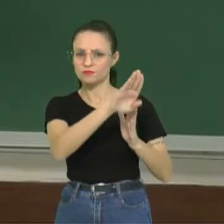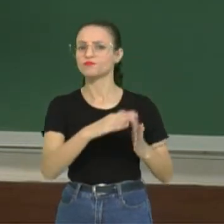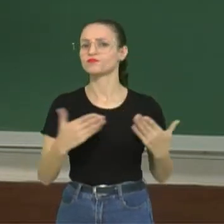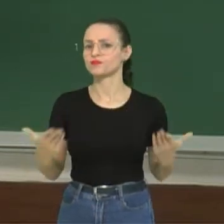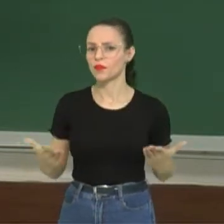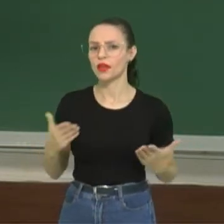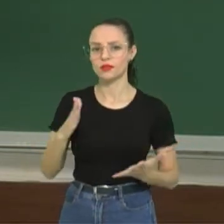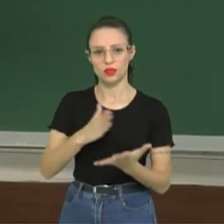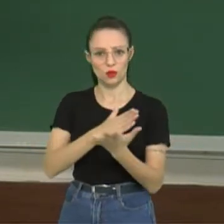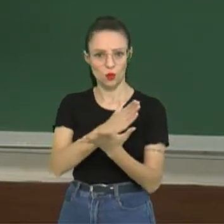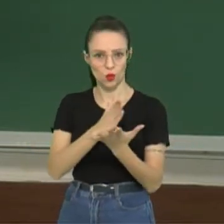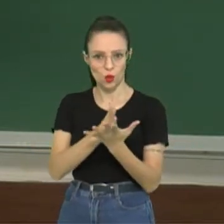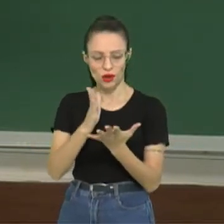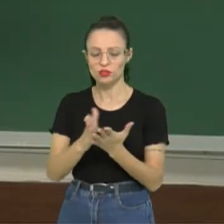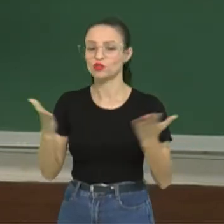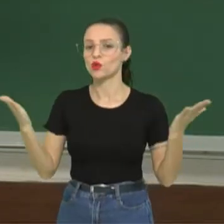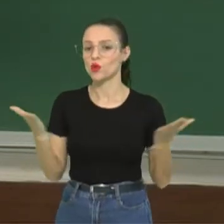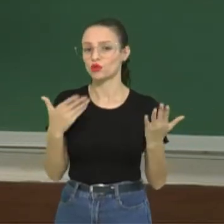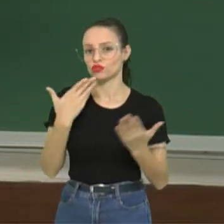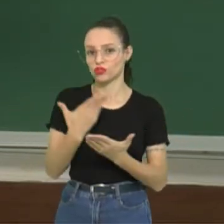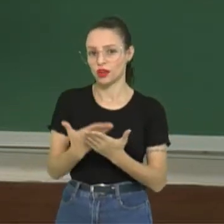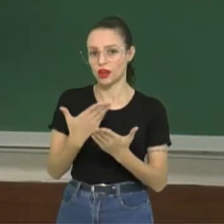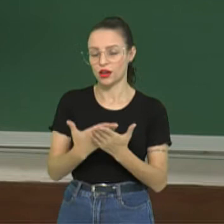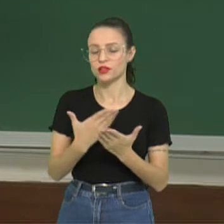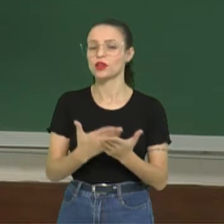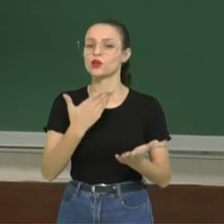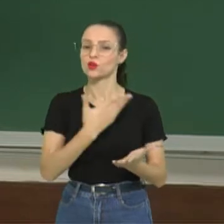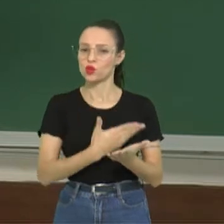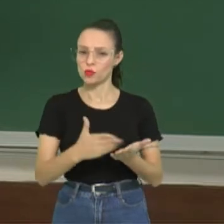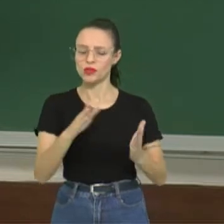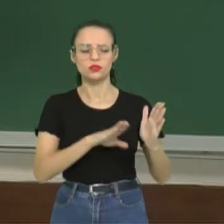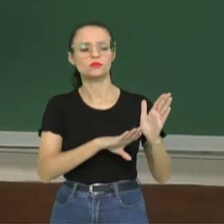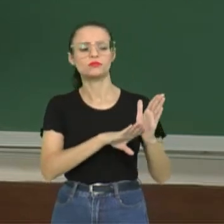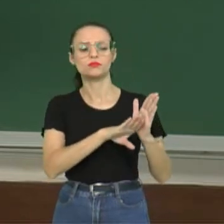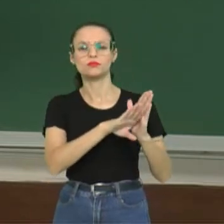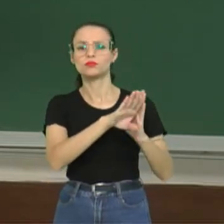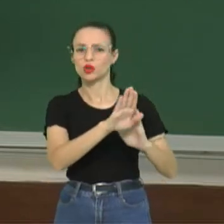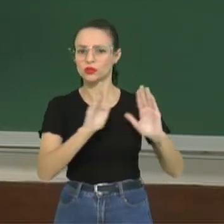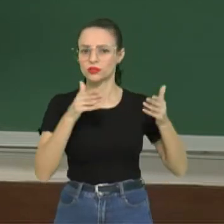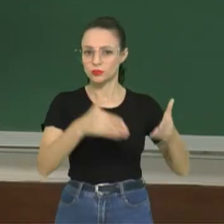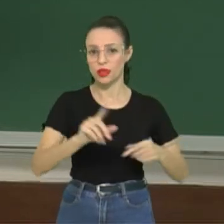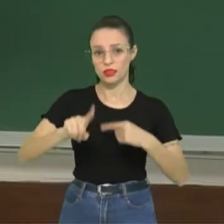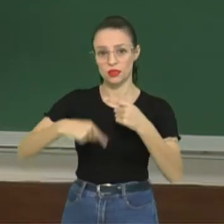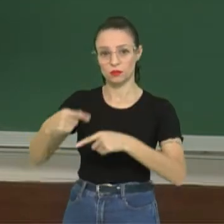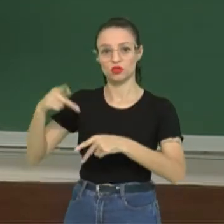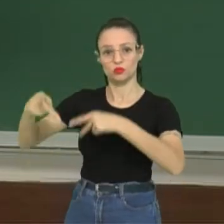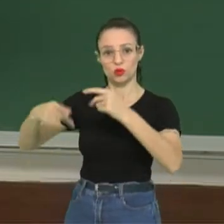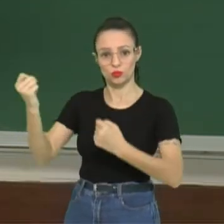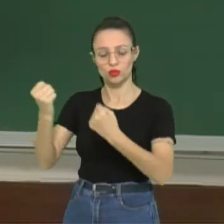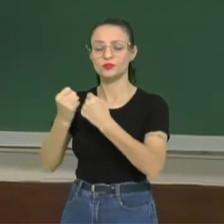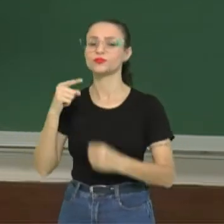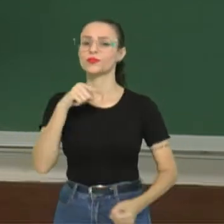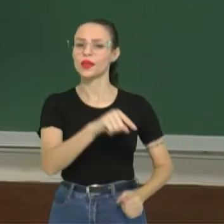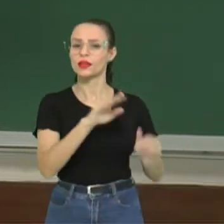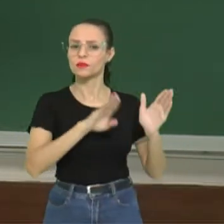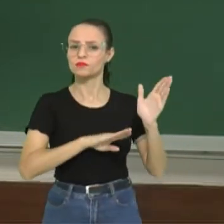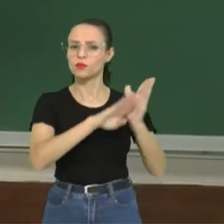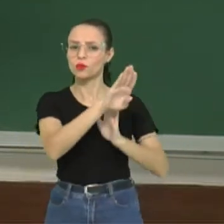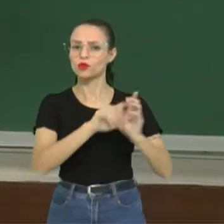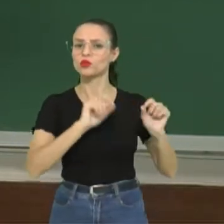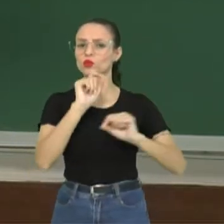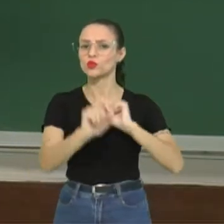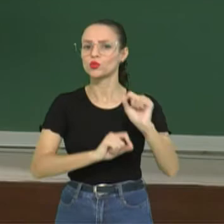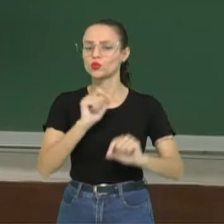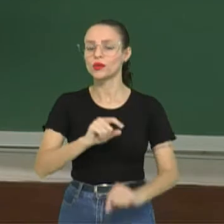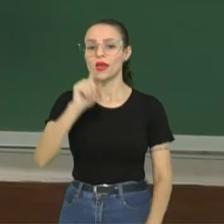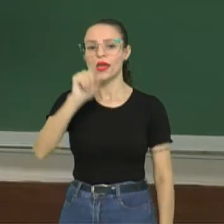Essas são as correntes que a gente vai trabalhar na aula de hoje começando com o progressismo e depois o populismo o progressismo vem